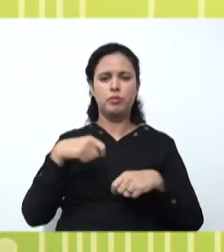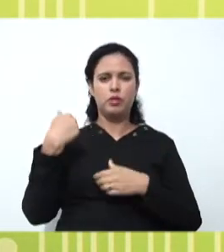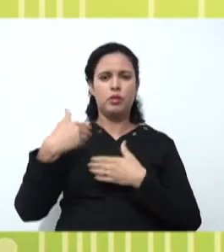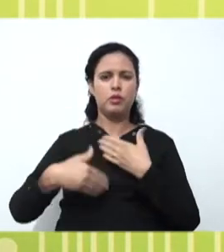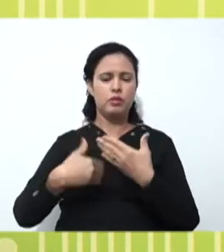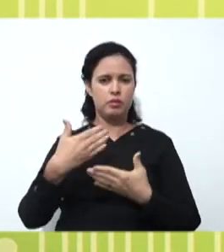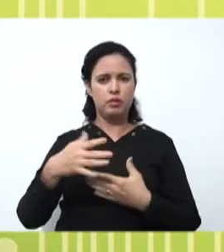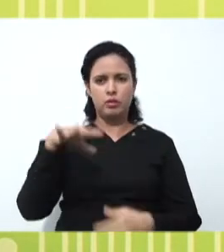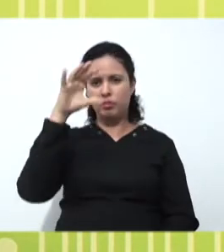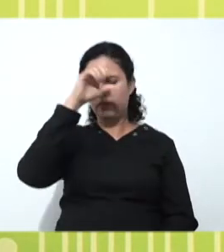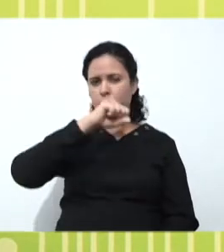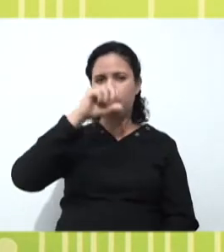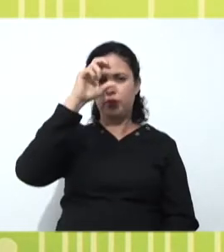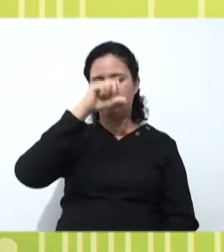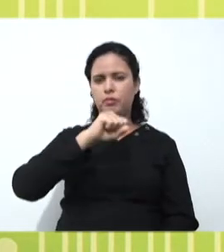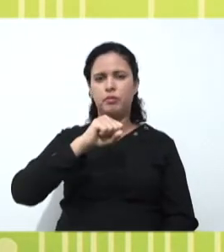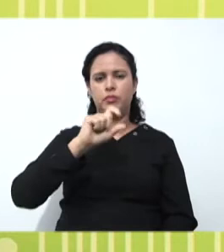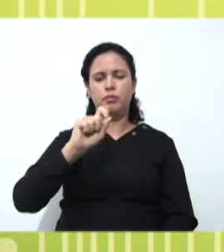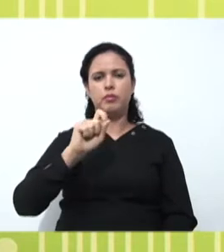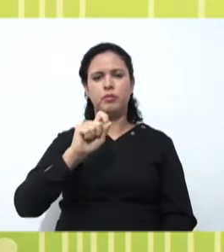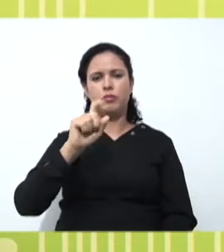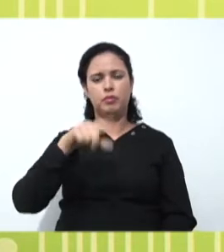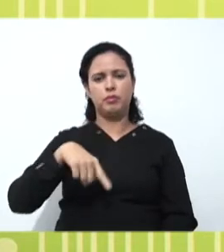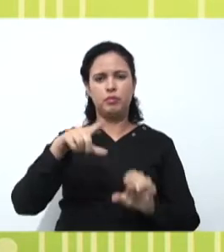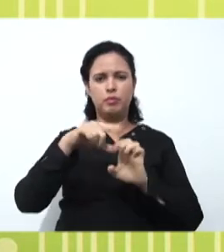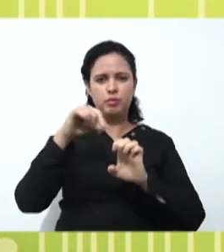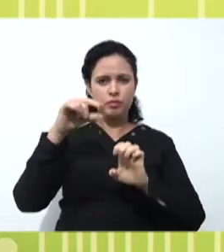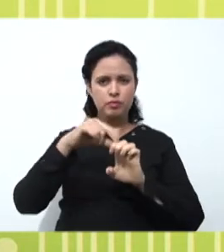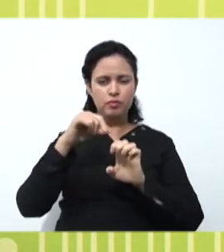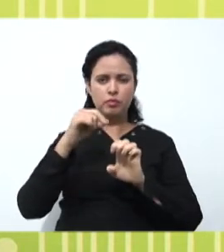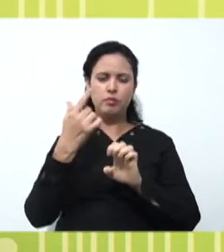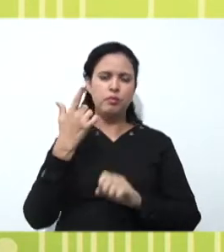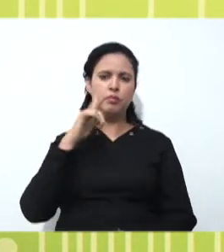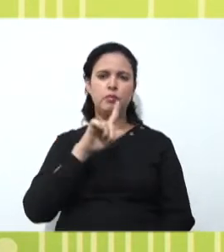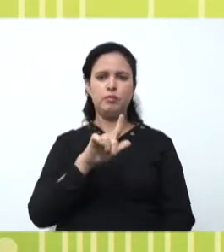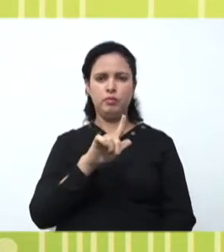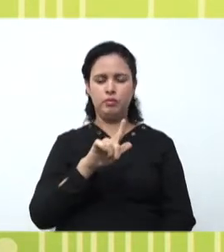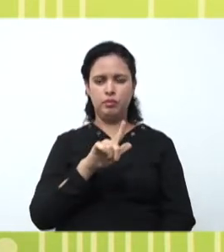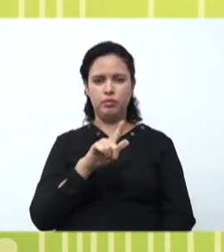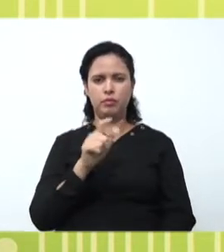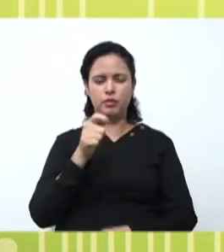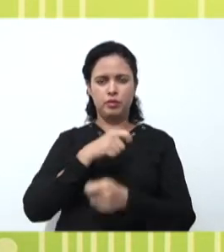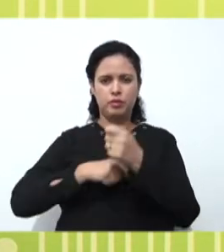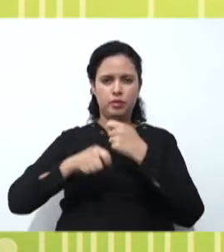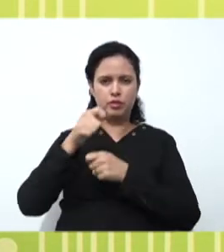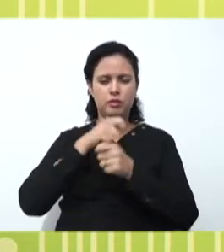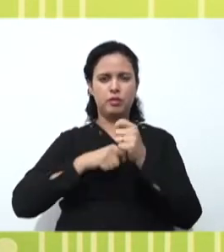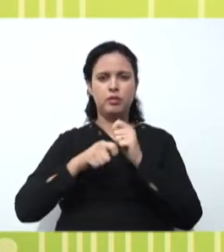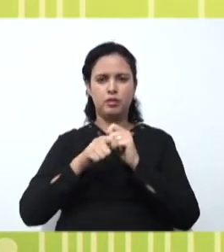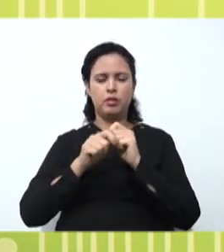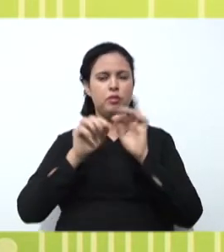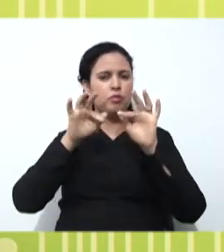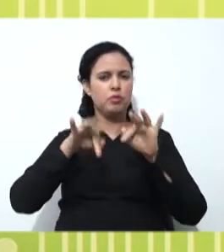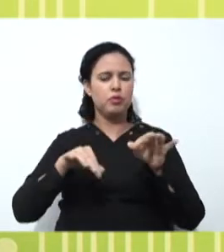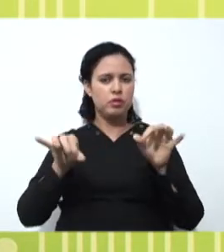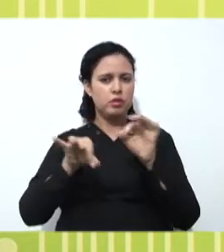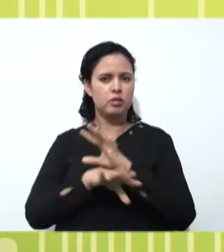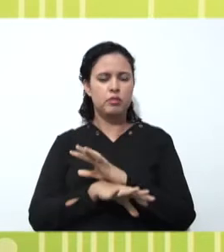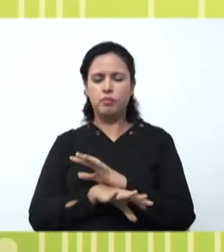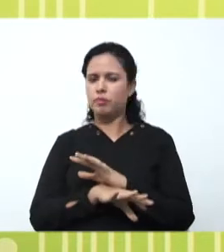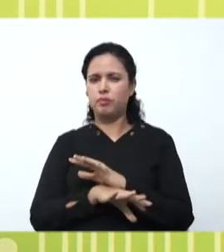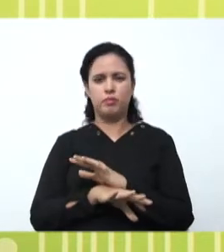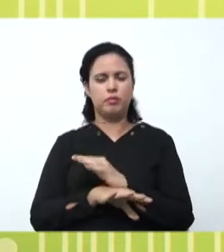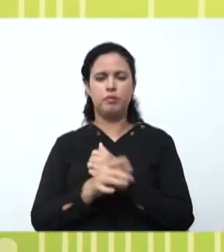desenvolver, aprender a ser o quê? Empreendedores, para que o negócio não chegue ao fracasso, sim,